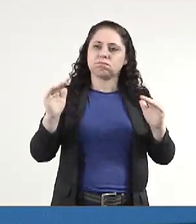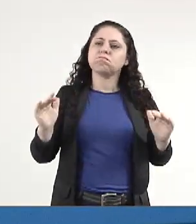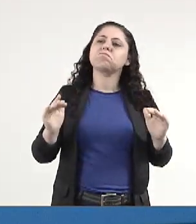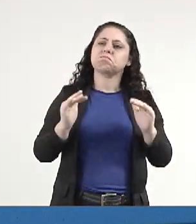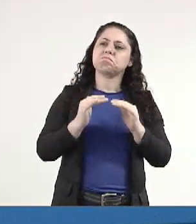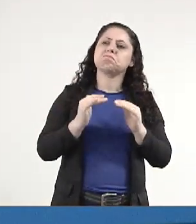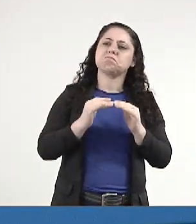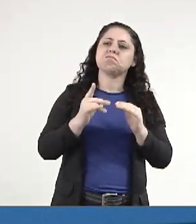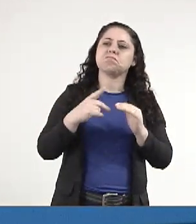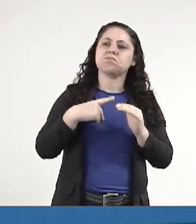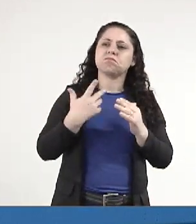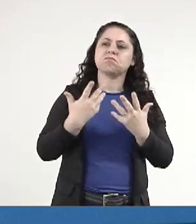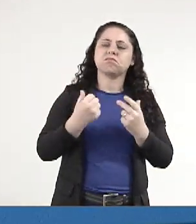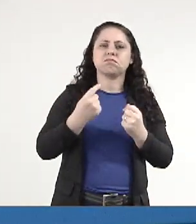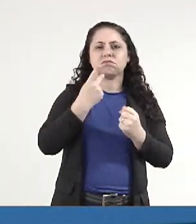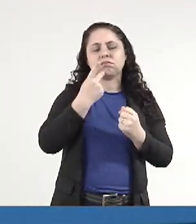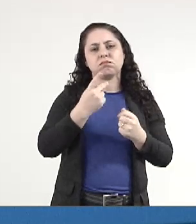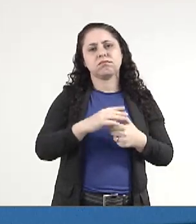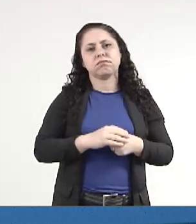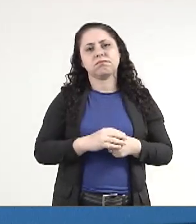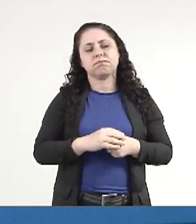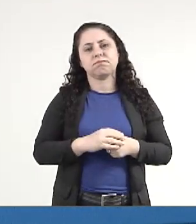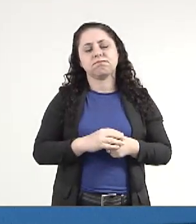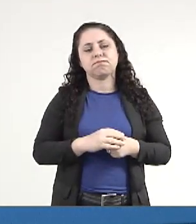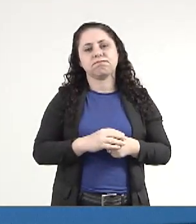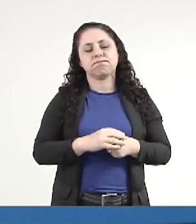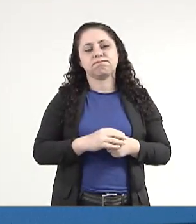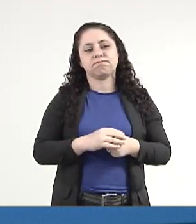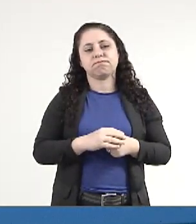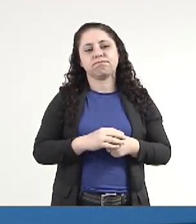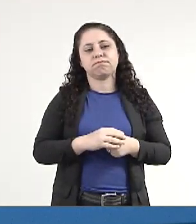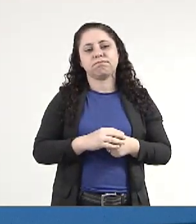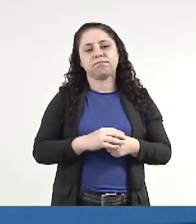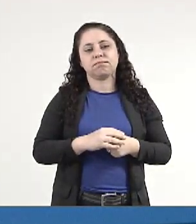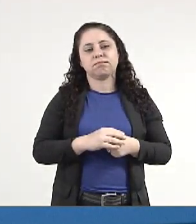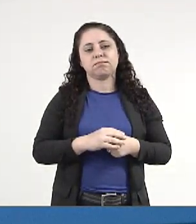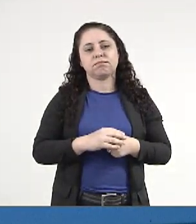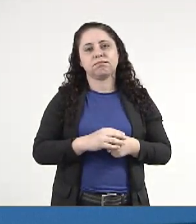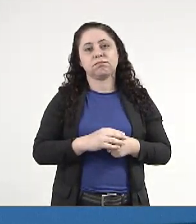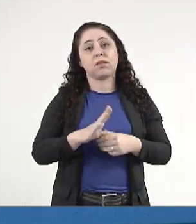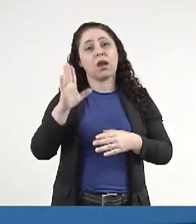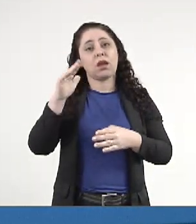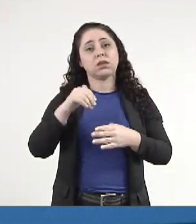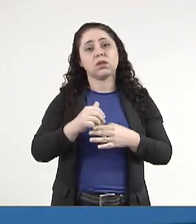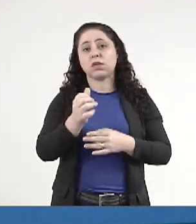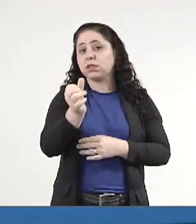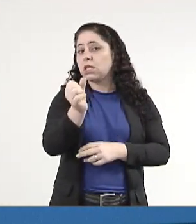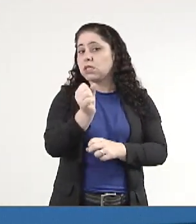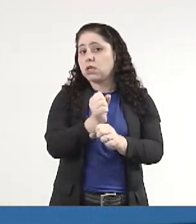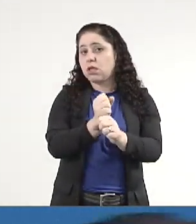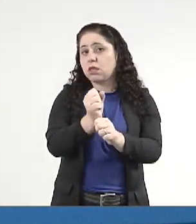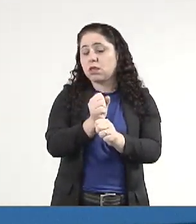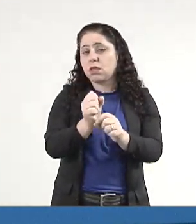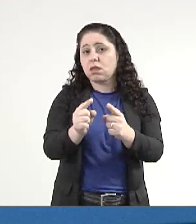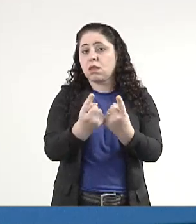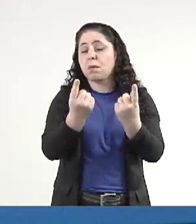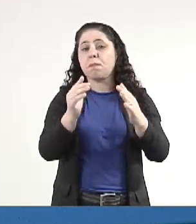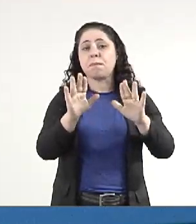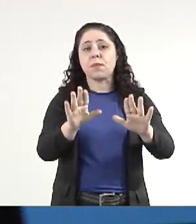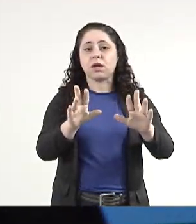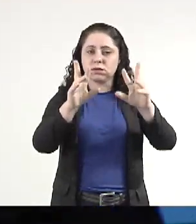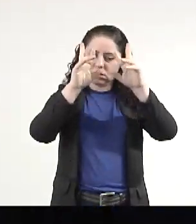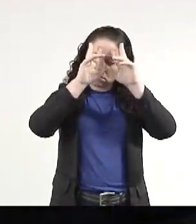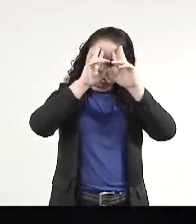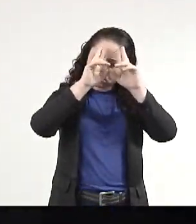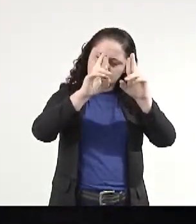Concordo com Vossa Excelência essa exposição da eleição a cada 6 anos. Mas, respeitando